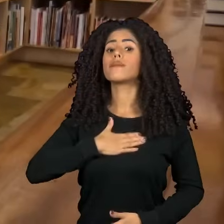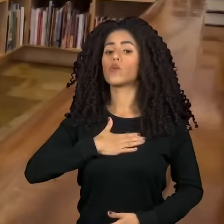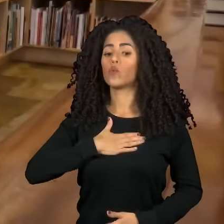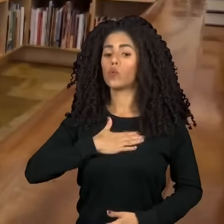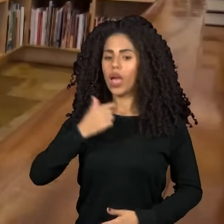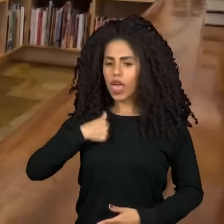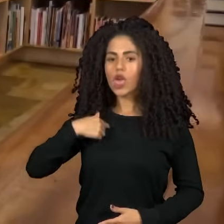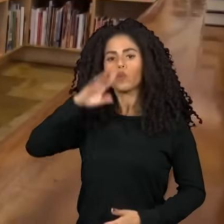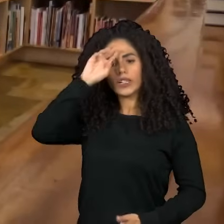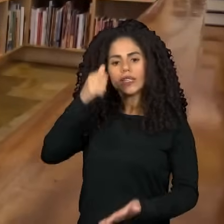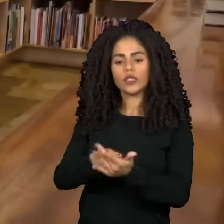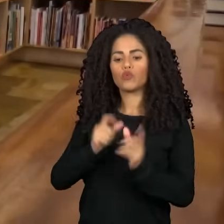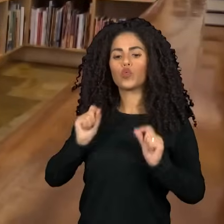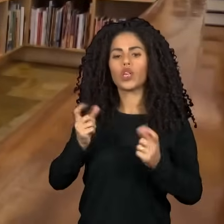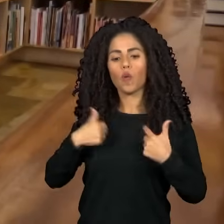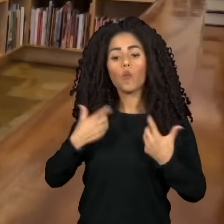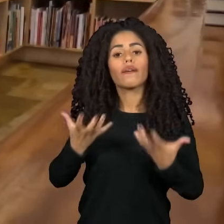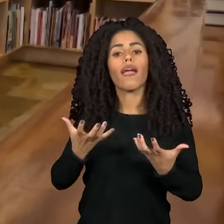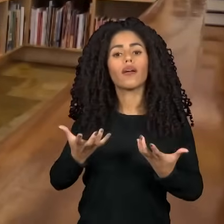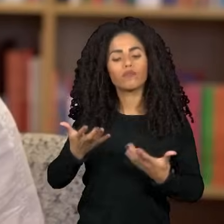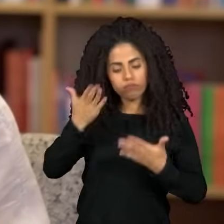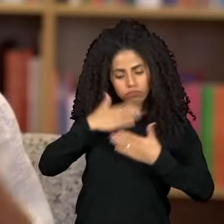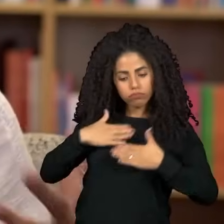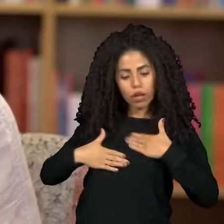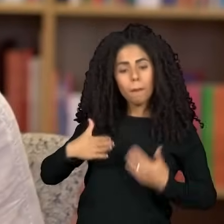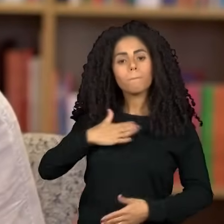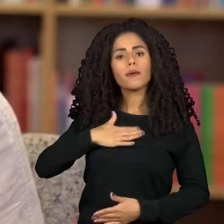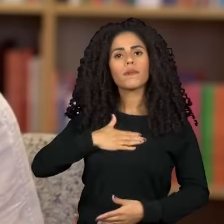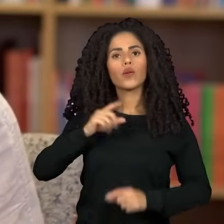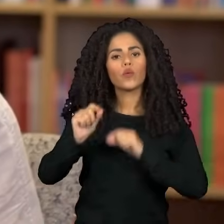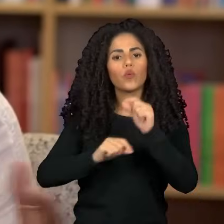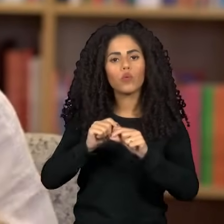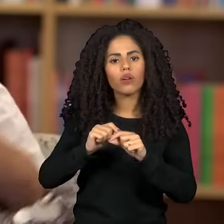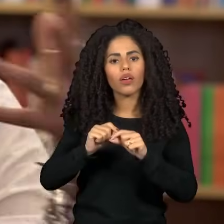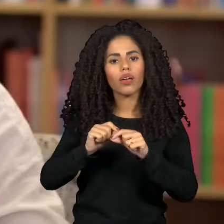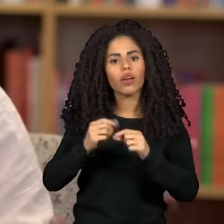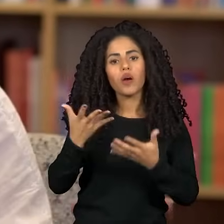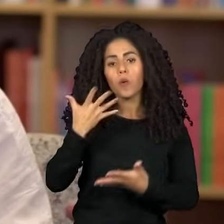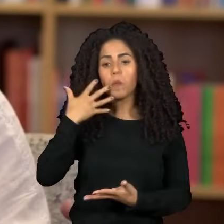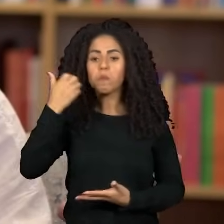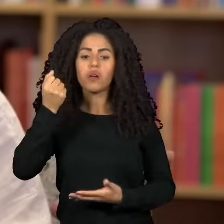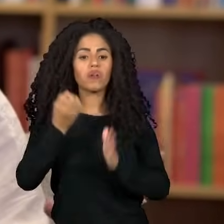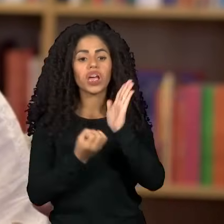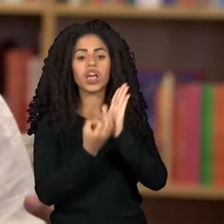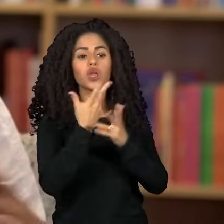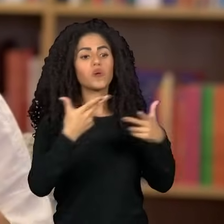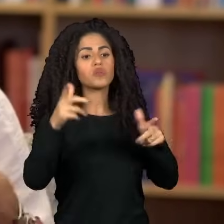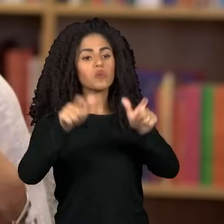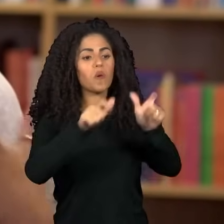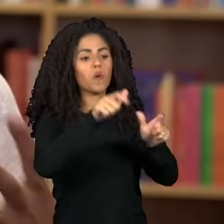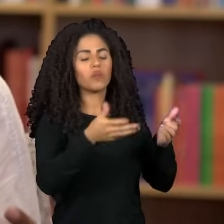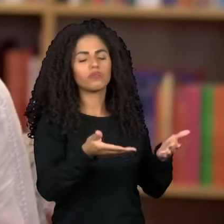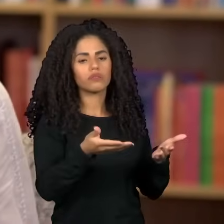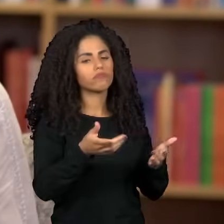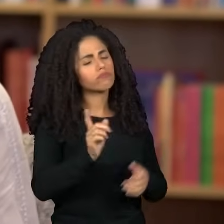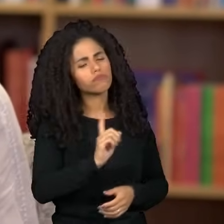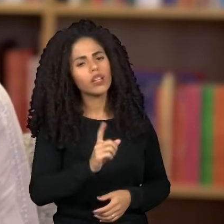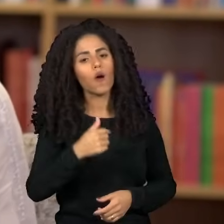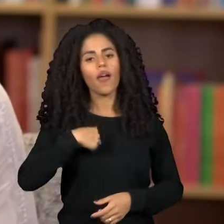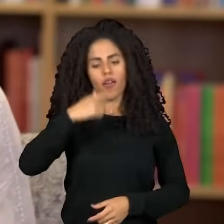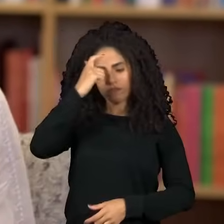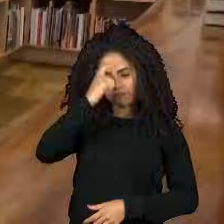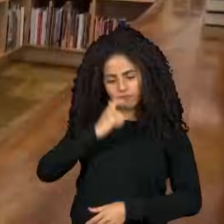um problema dos brancos, não é um problema nosso. Foram eles que inventaram essa categoria humano a partir da sua